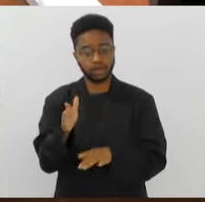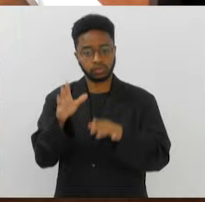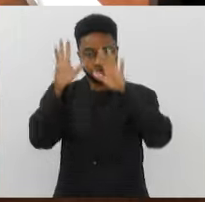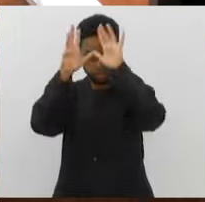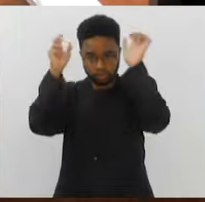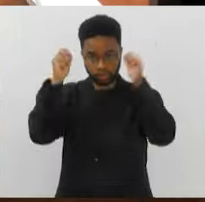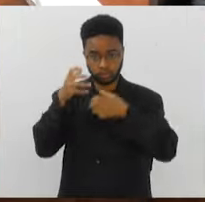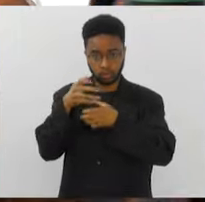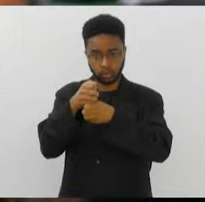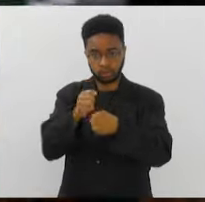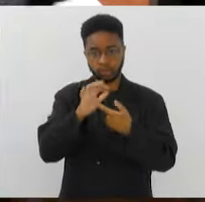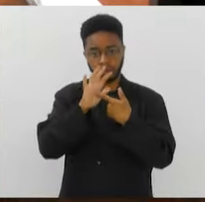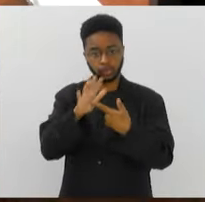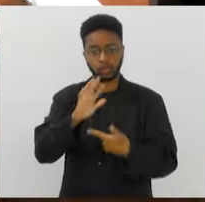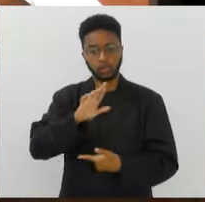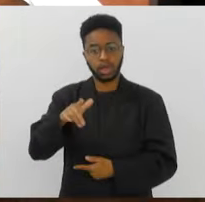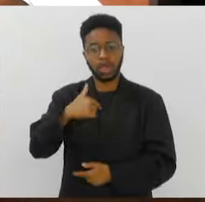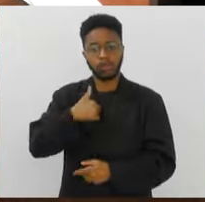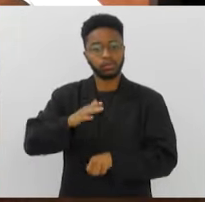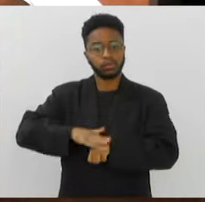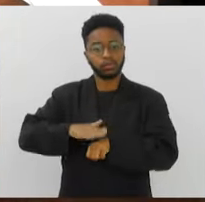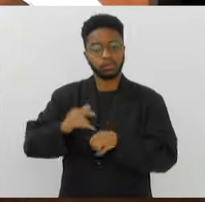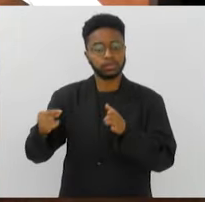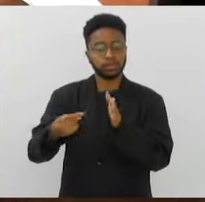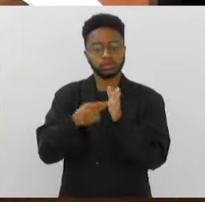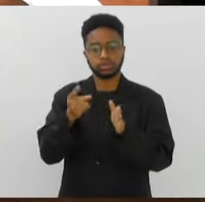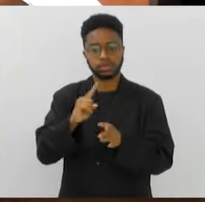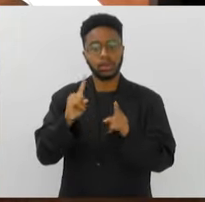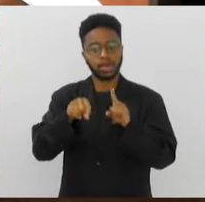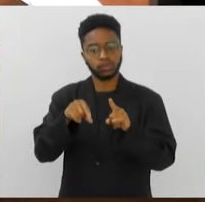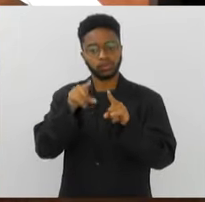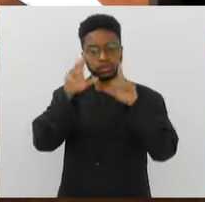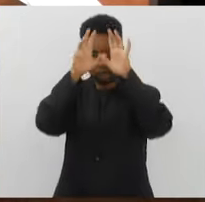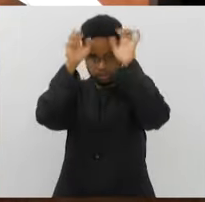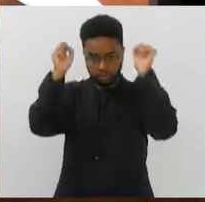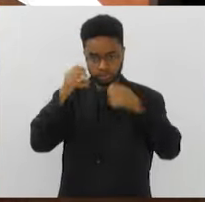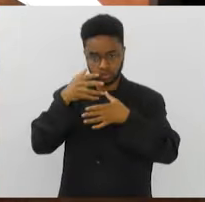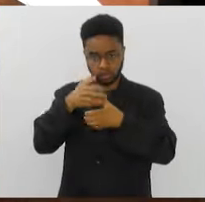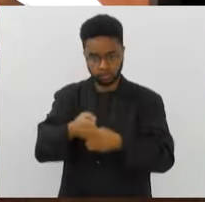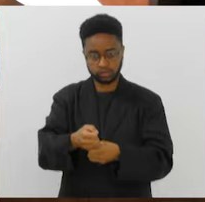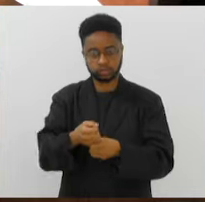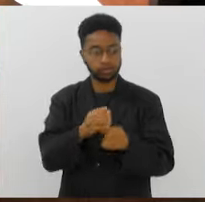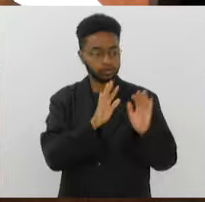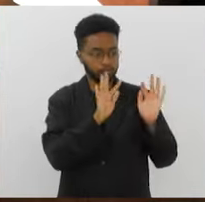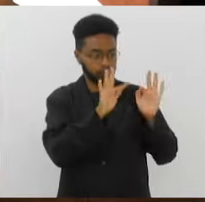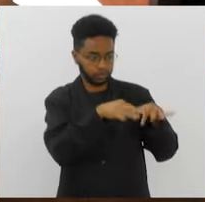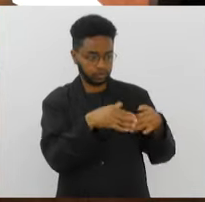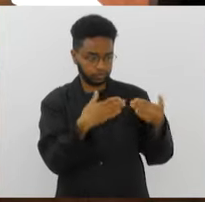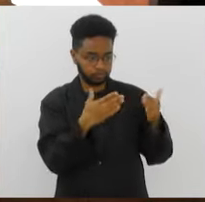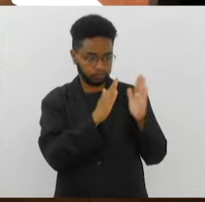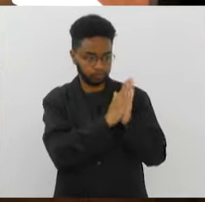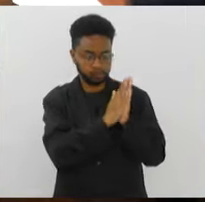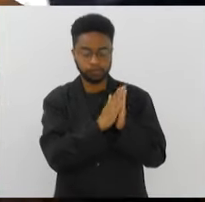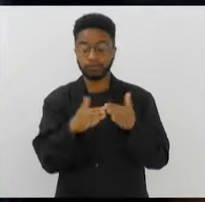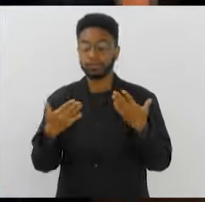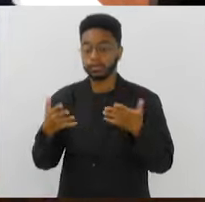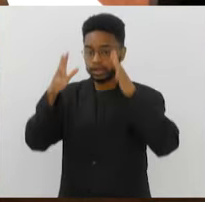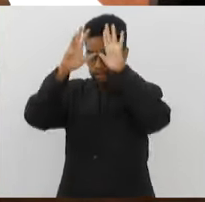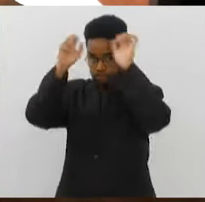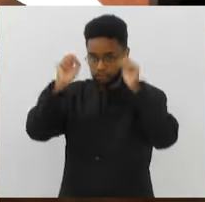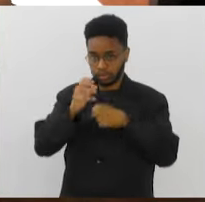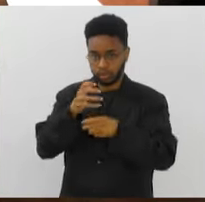Contas. Não é o deputado Pobel que está vindo fazer a denúncia, não. Tribunal de Contas do Estado. Para concluir, presidente, o Tribunal de Contas, entre